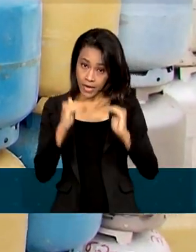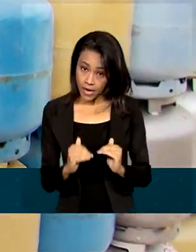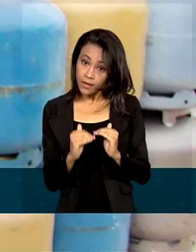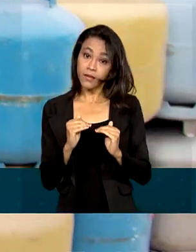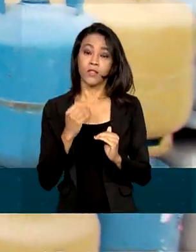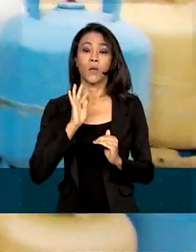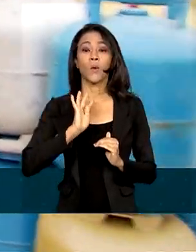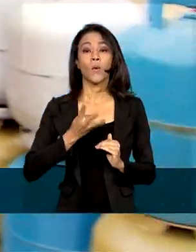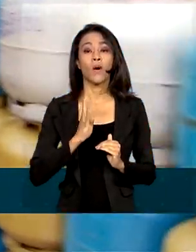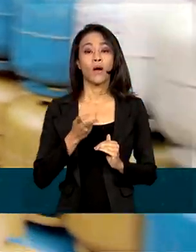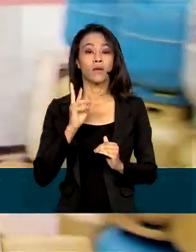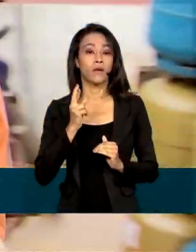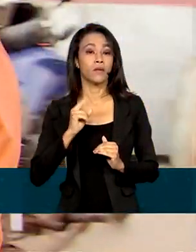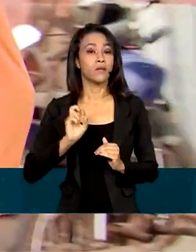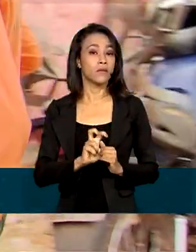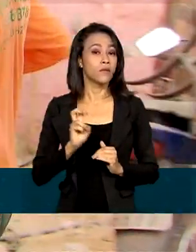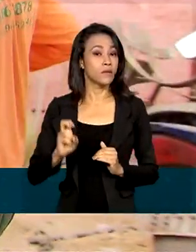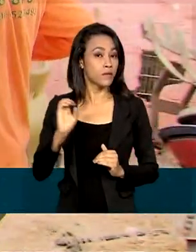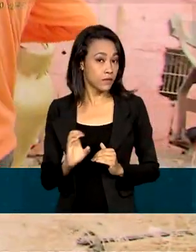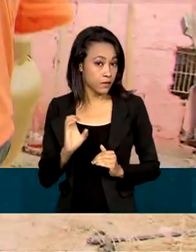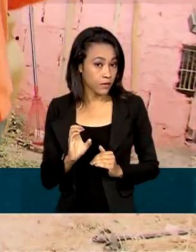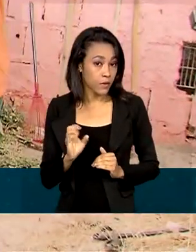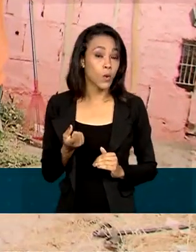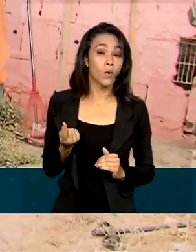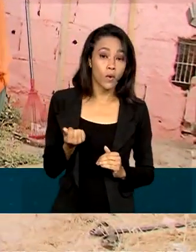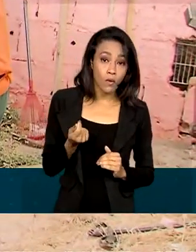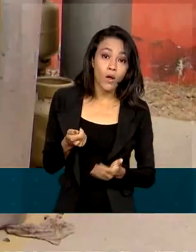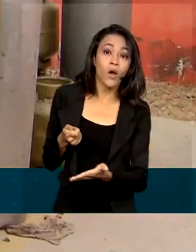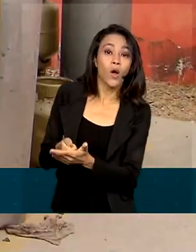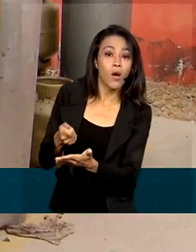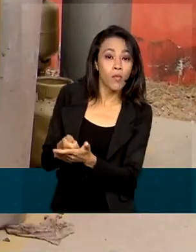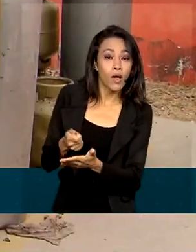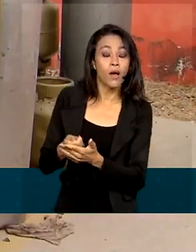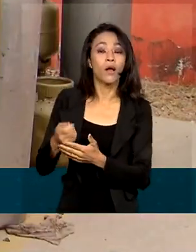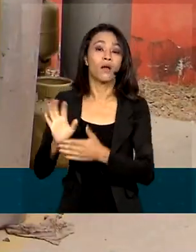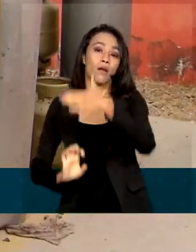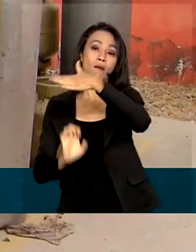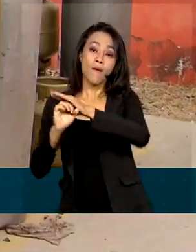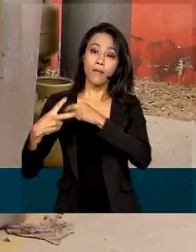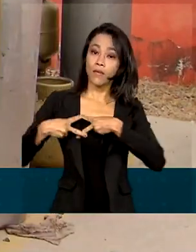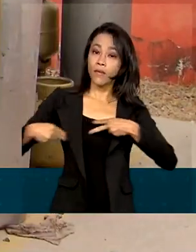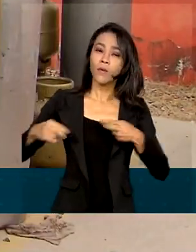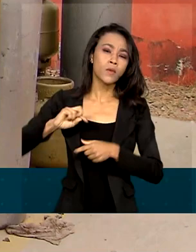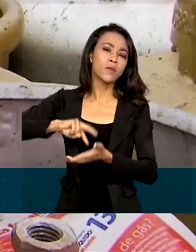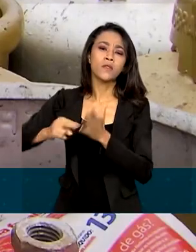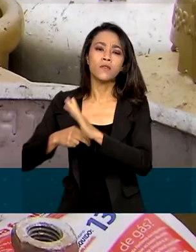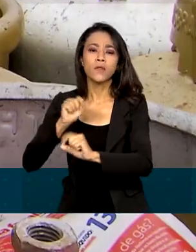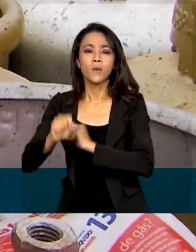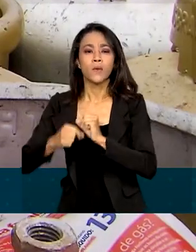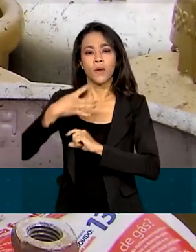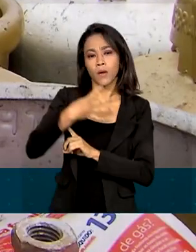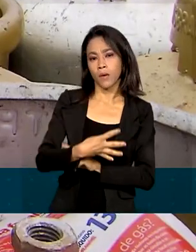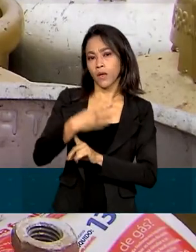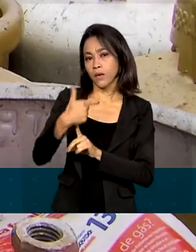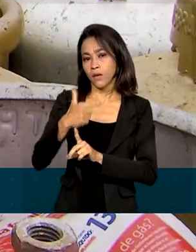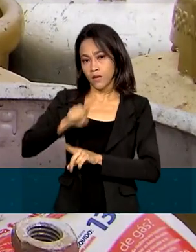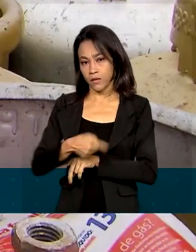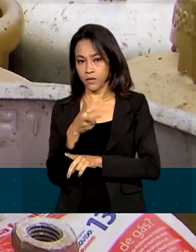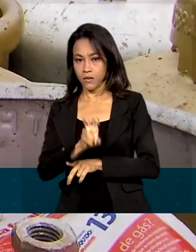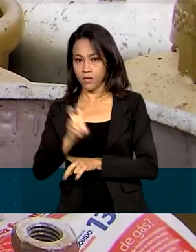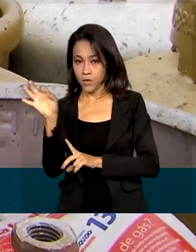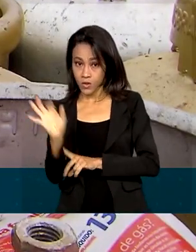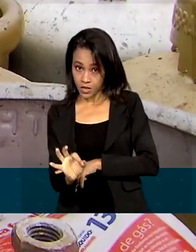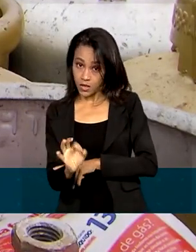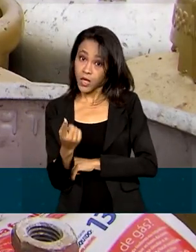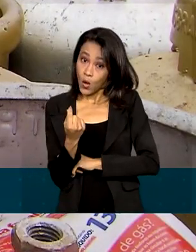r$ 4,55 o valor cobrado pelo Petrobras corresponde a 42,5% do preço